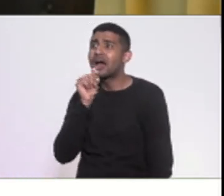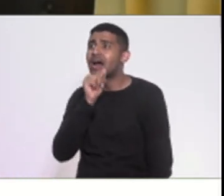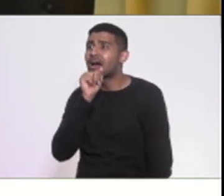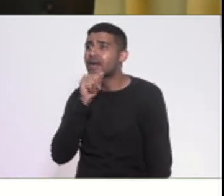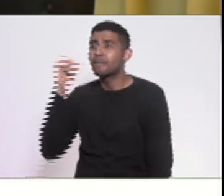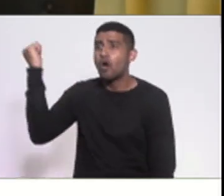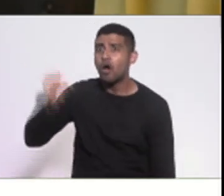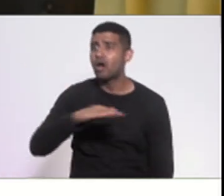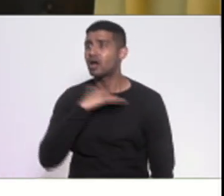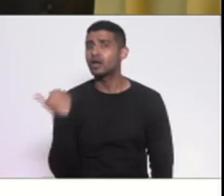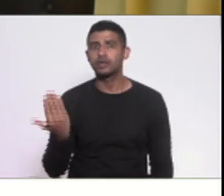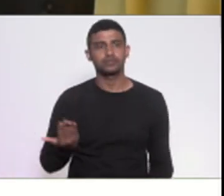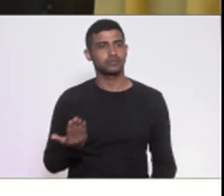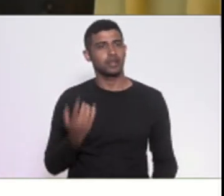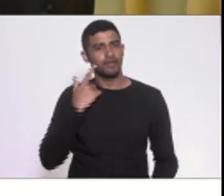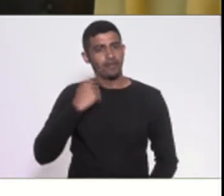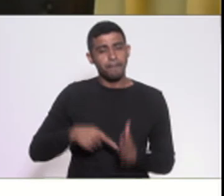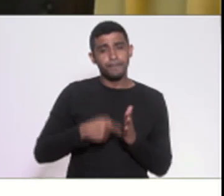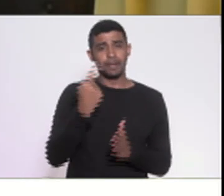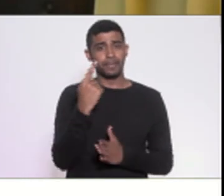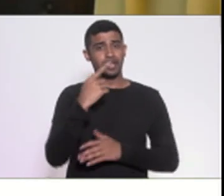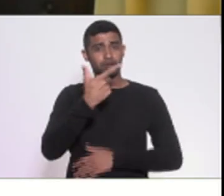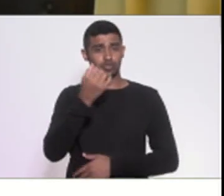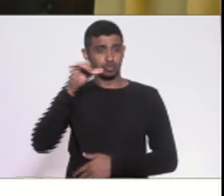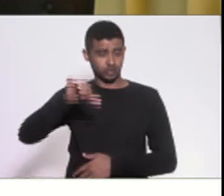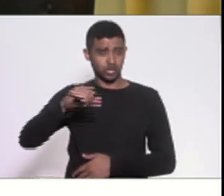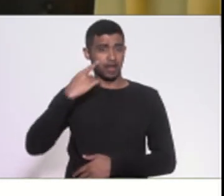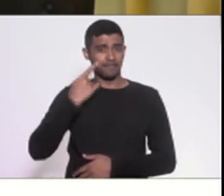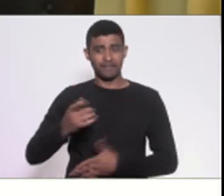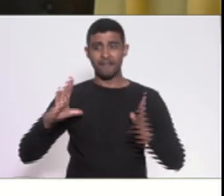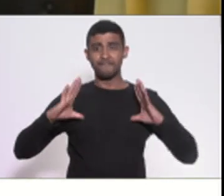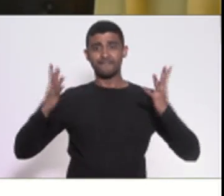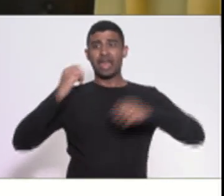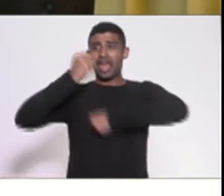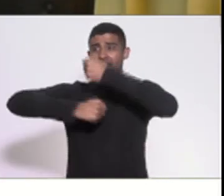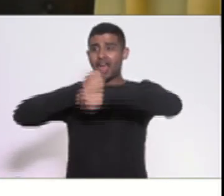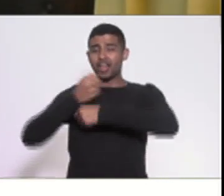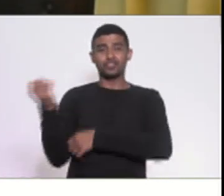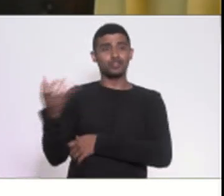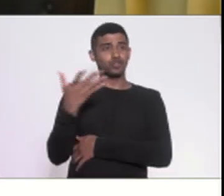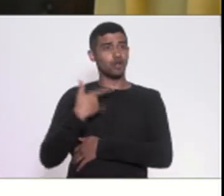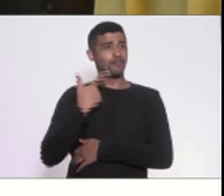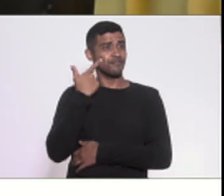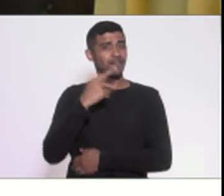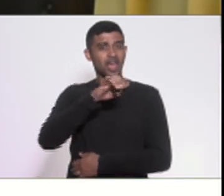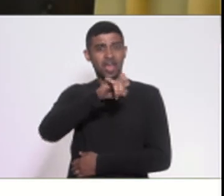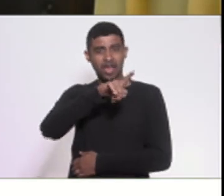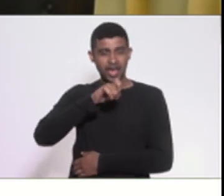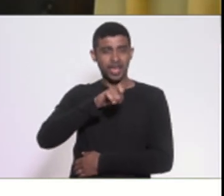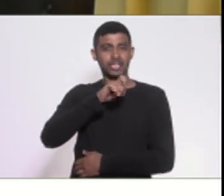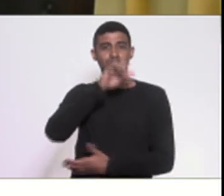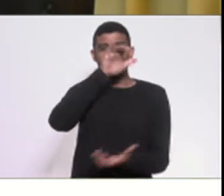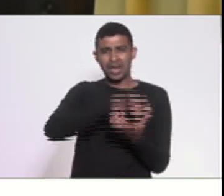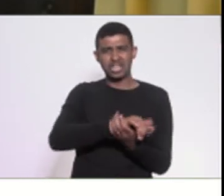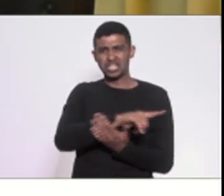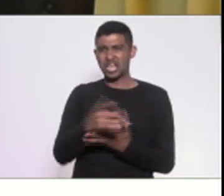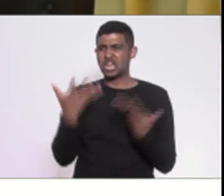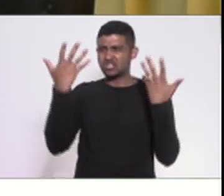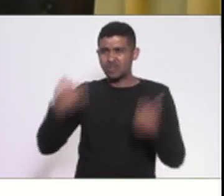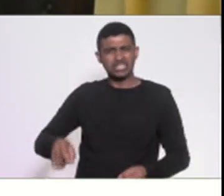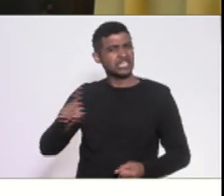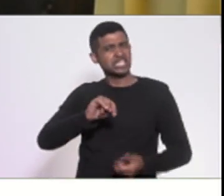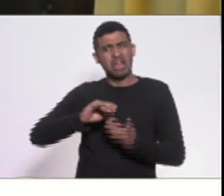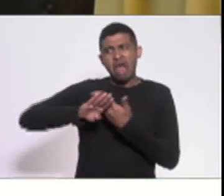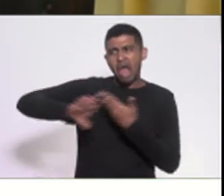caso de 2019 aconteceu depois de uma festa de Réveillon na Taquara, Zona Oeste. O ex-marido de Yolanda Souza não aceitava a